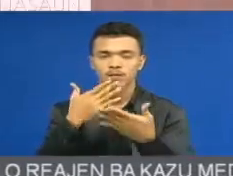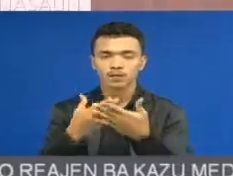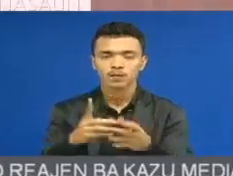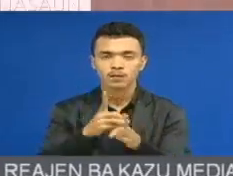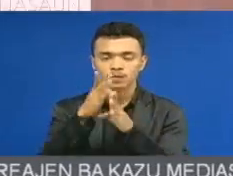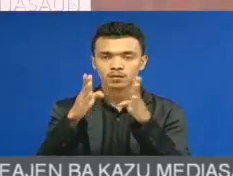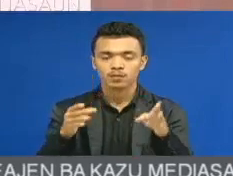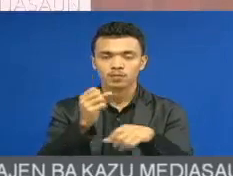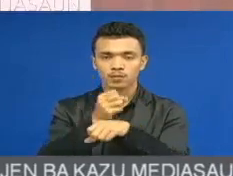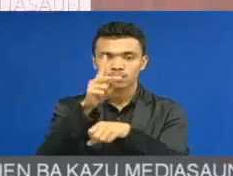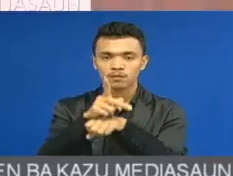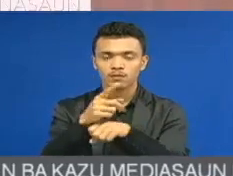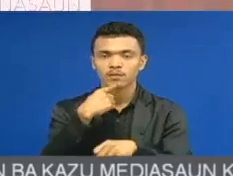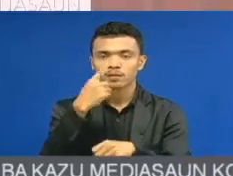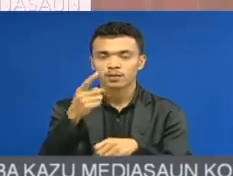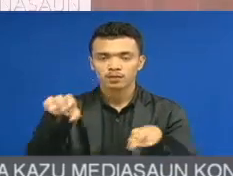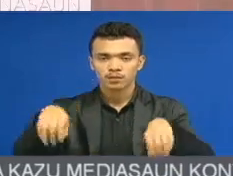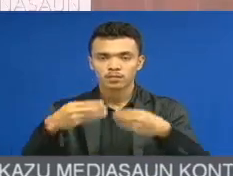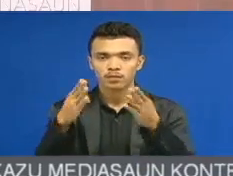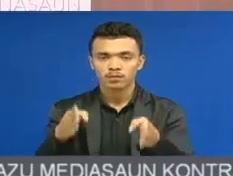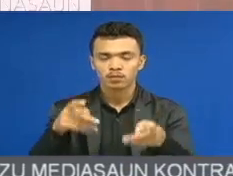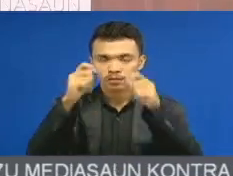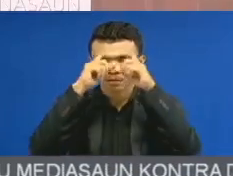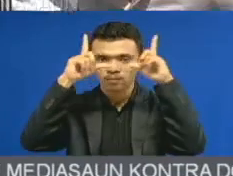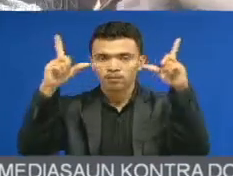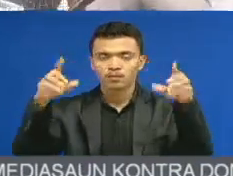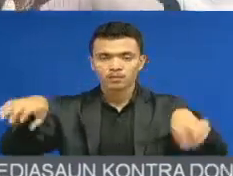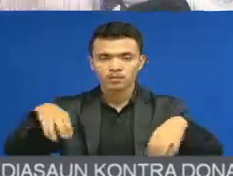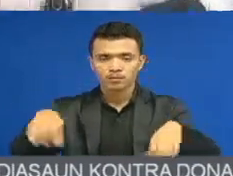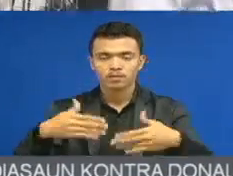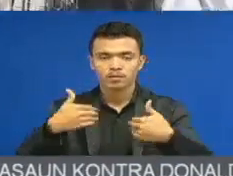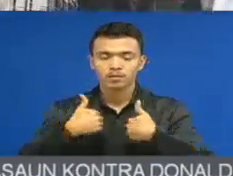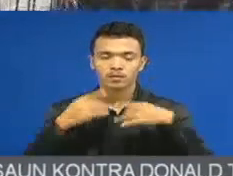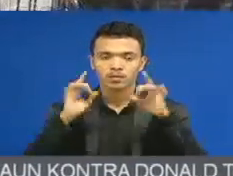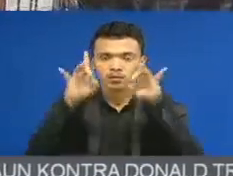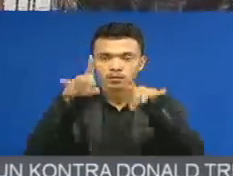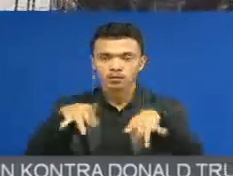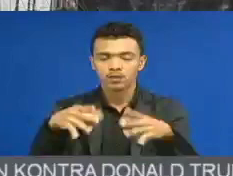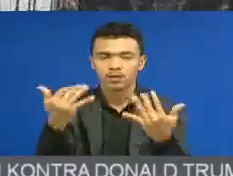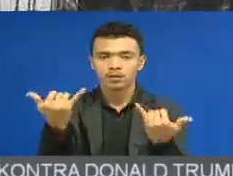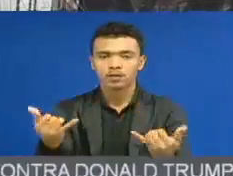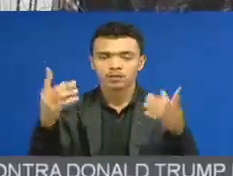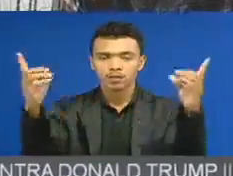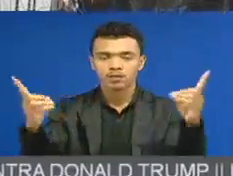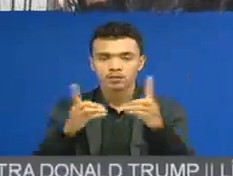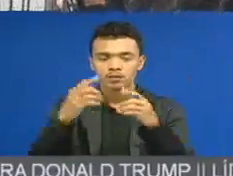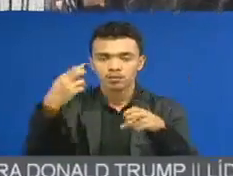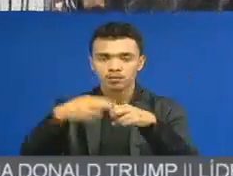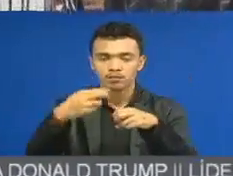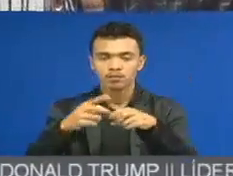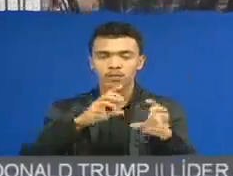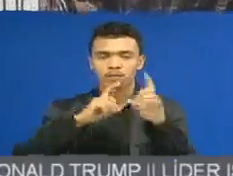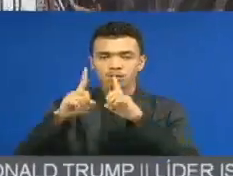Paulo Alves reconhece trabalhadores Timor-Leste balung nebe serviço iha Australia dadang ne enfrenta dificuldade